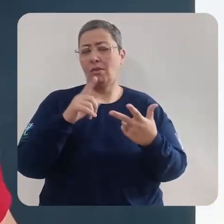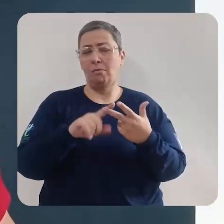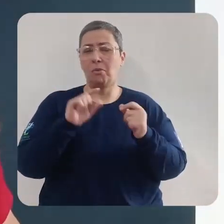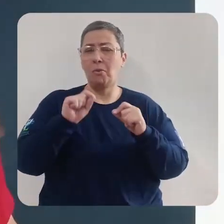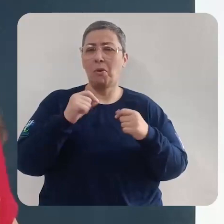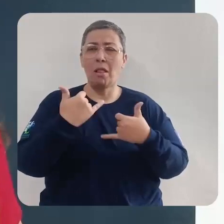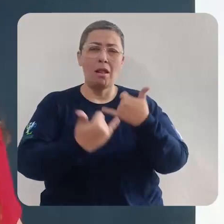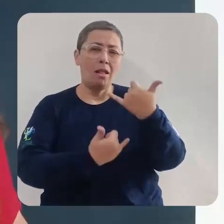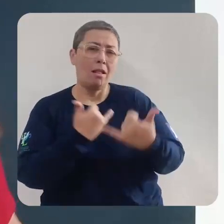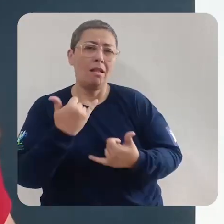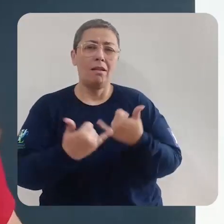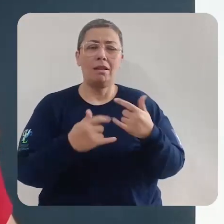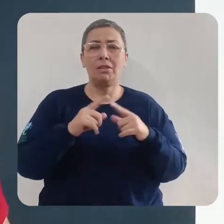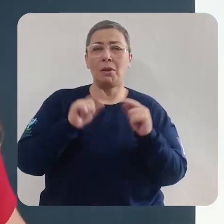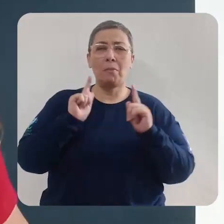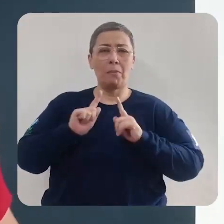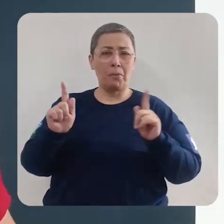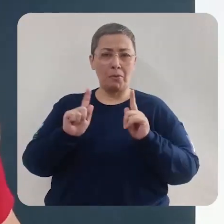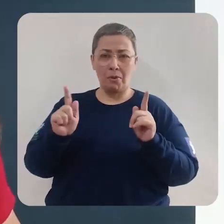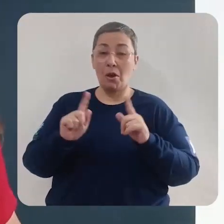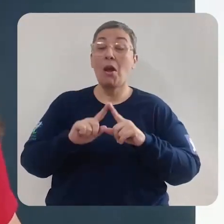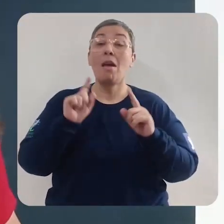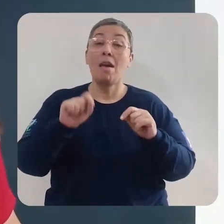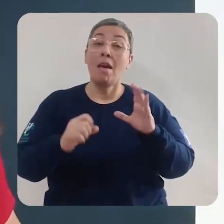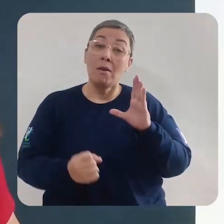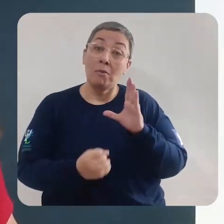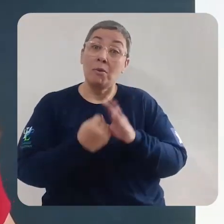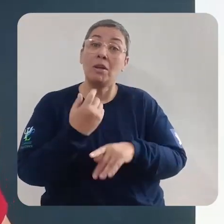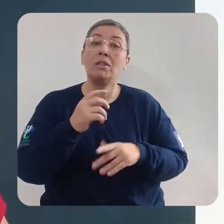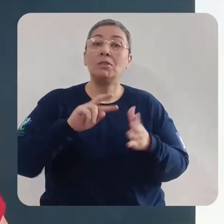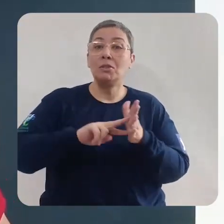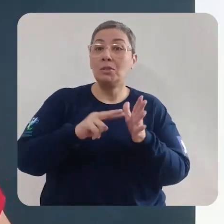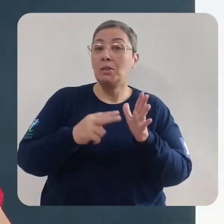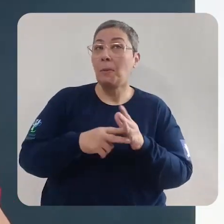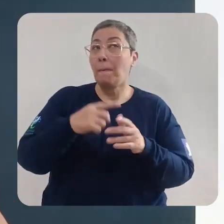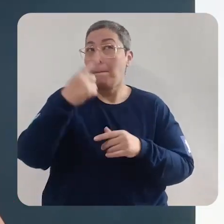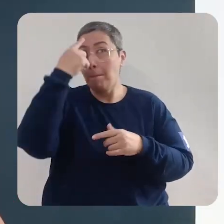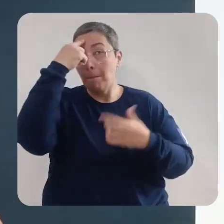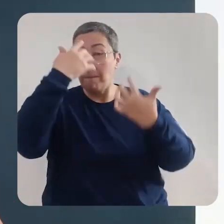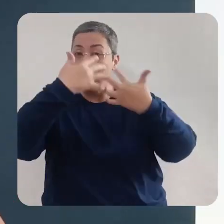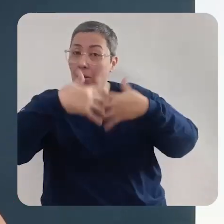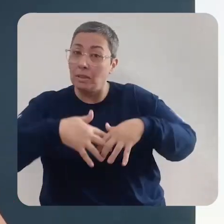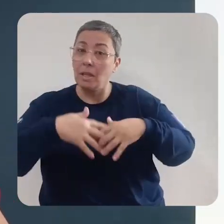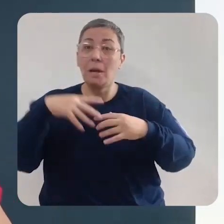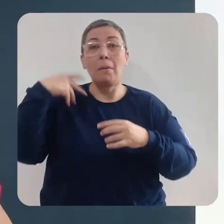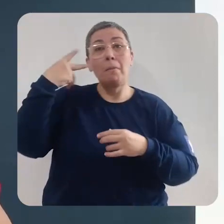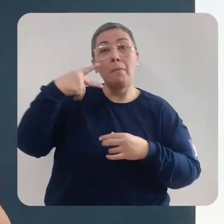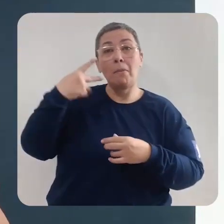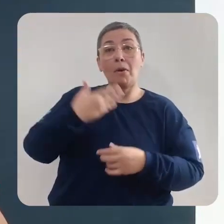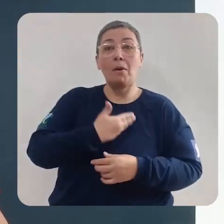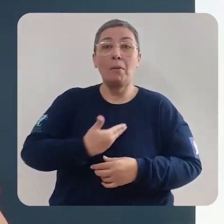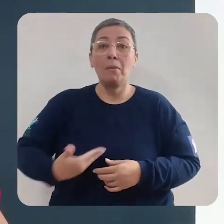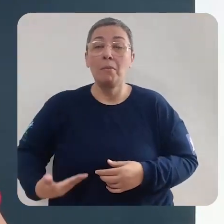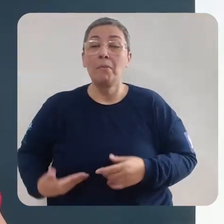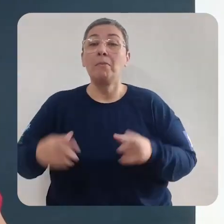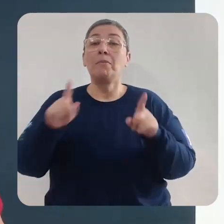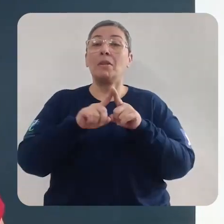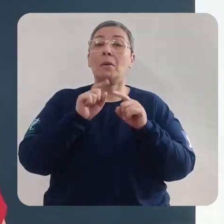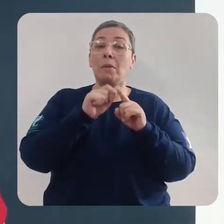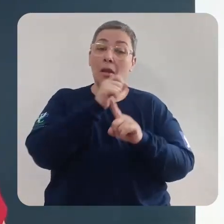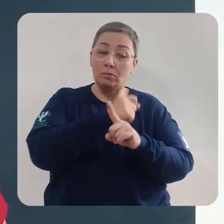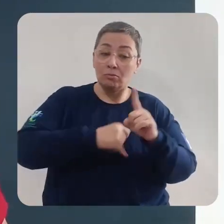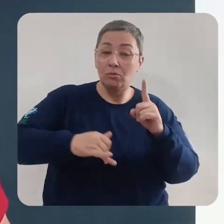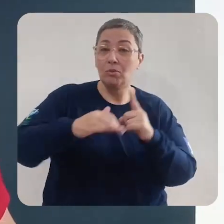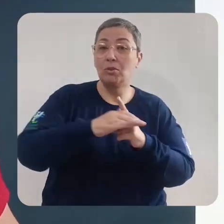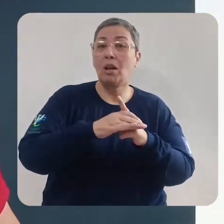criado só pra gente comemorar, fazer muitas brincadeiras e se divertir. Ele foi criado para que a gente pudesse pensar também nas